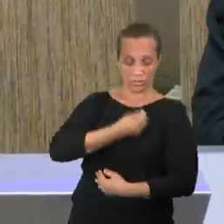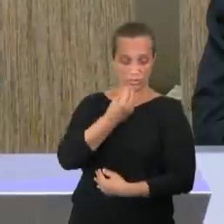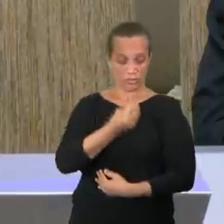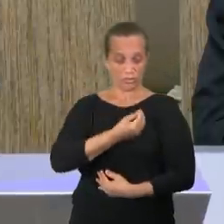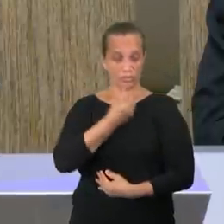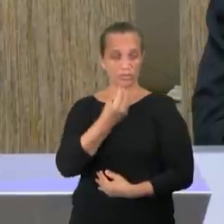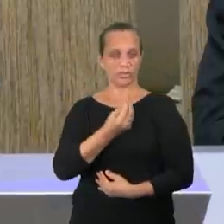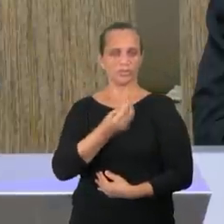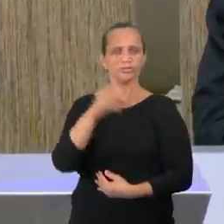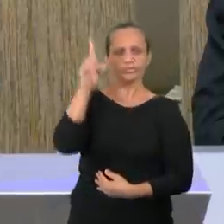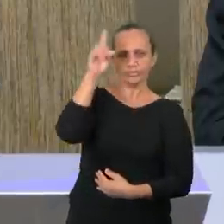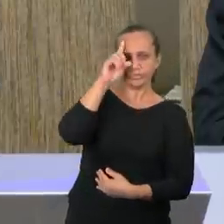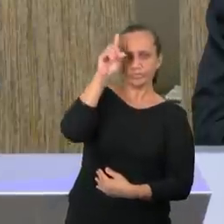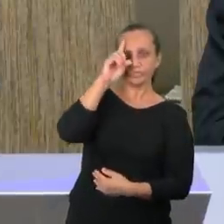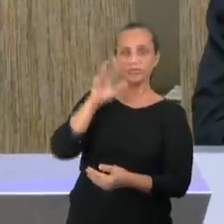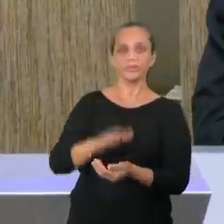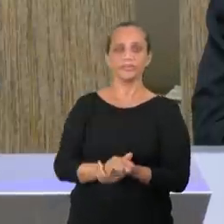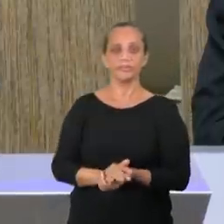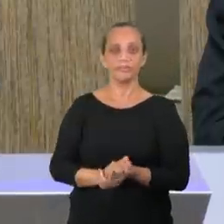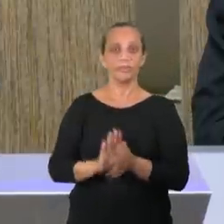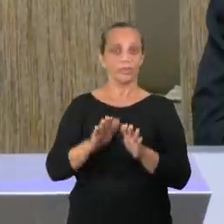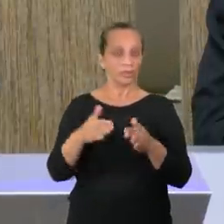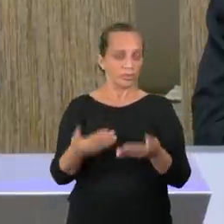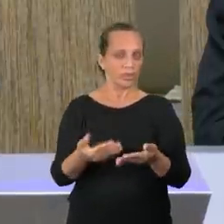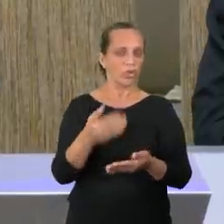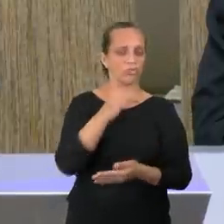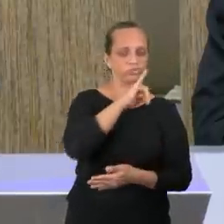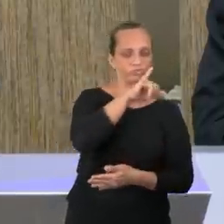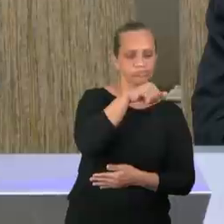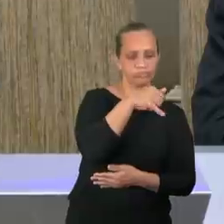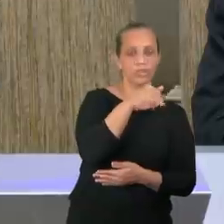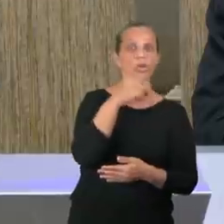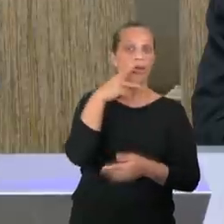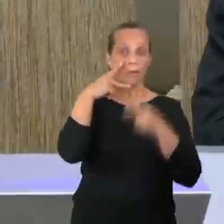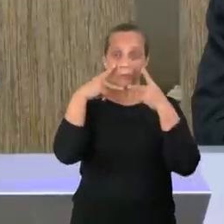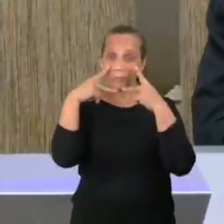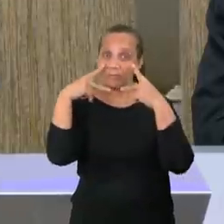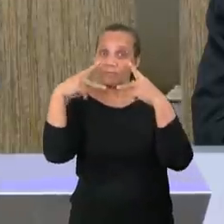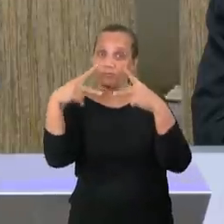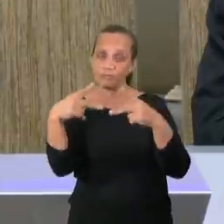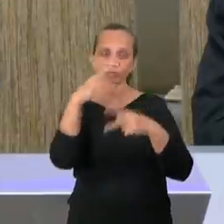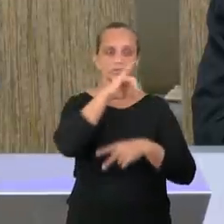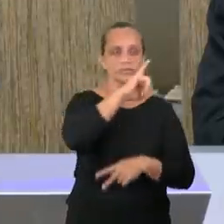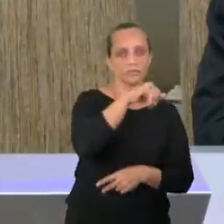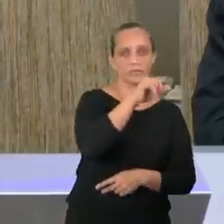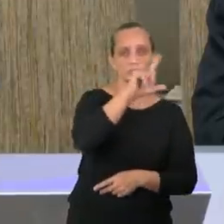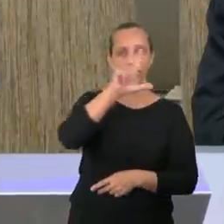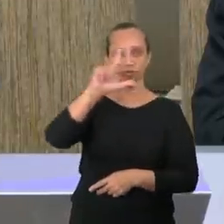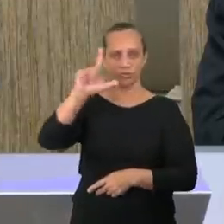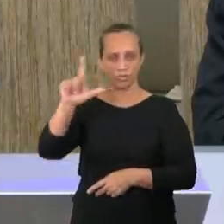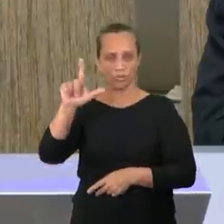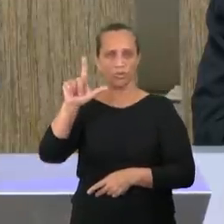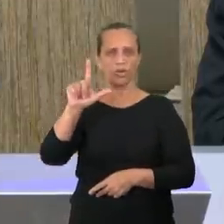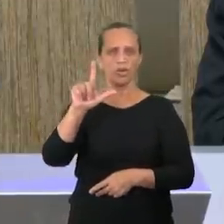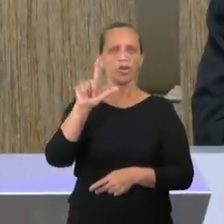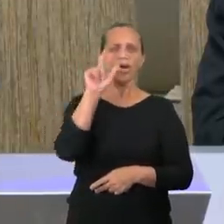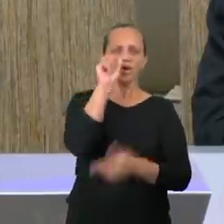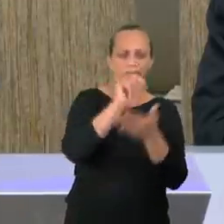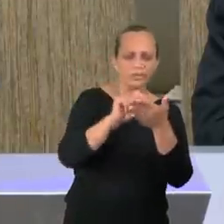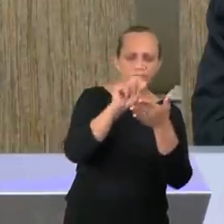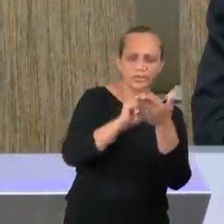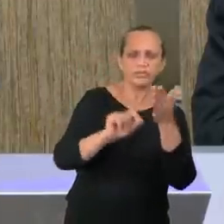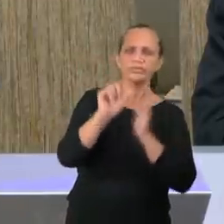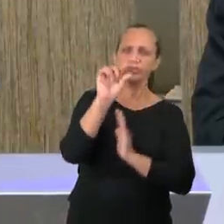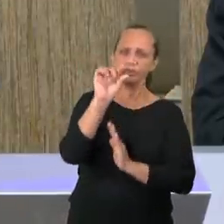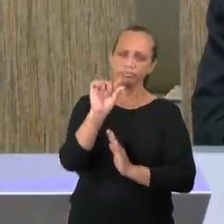dia. E aqui o profeta Joel, um dos profetas menores,